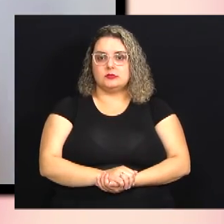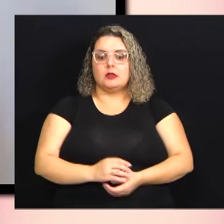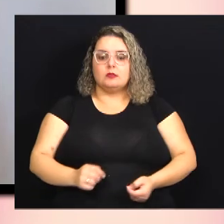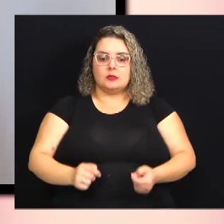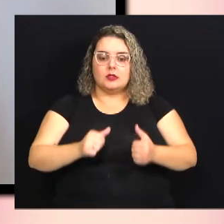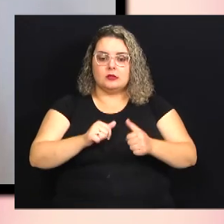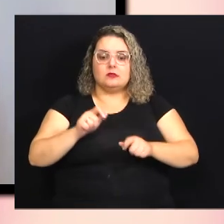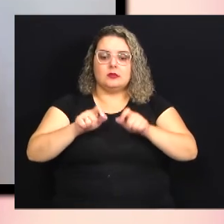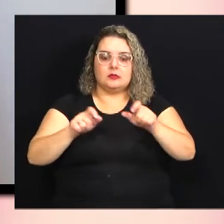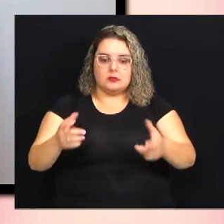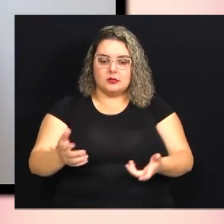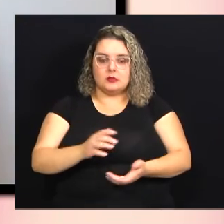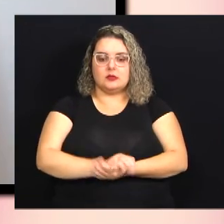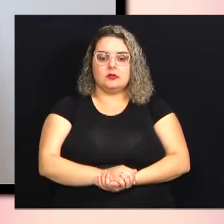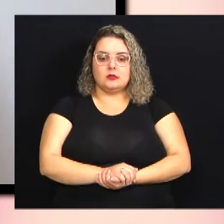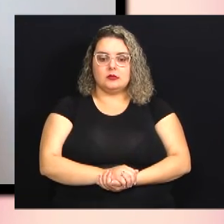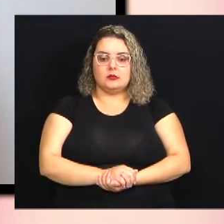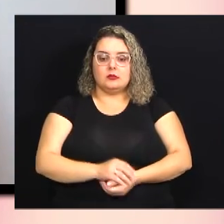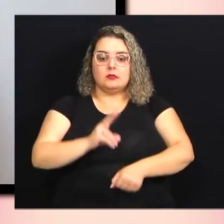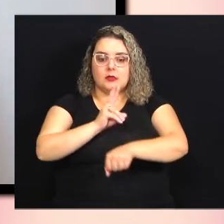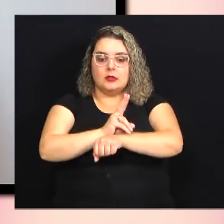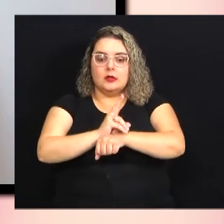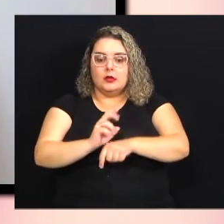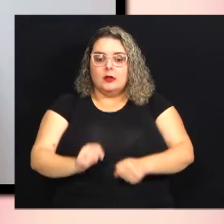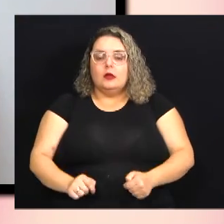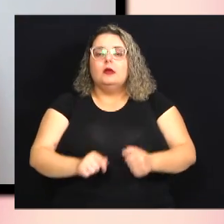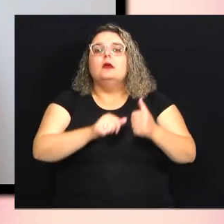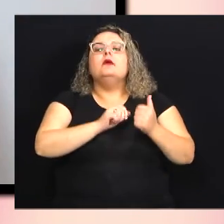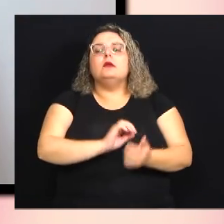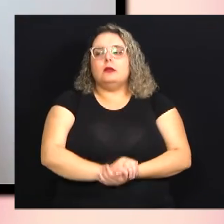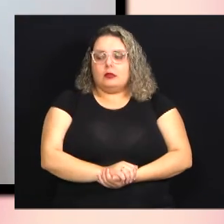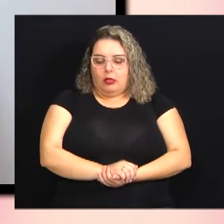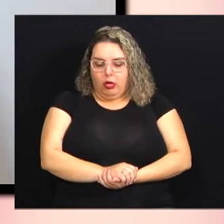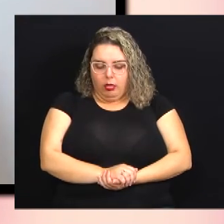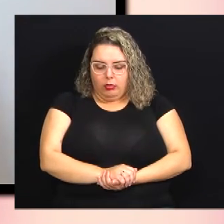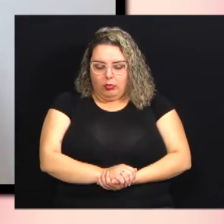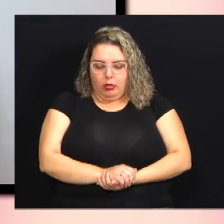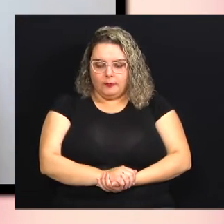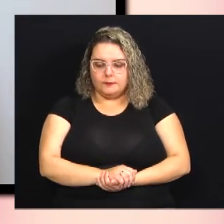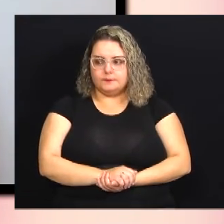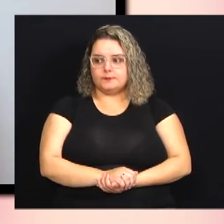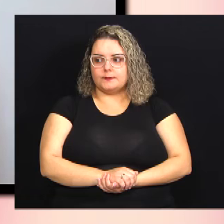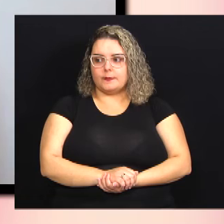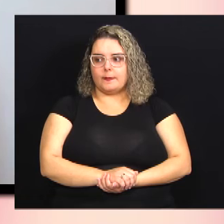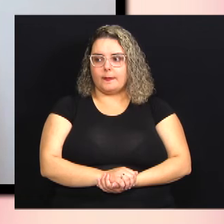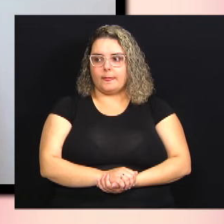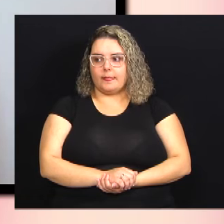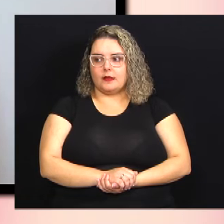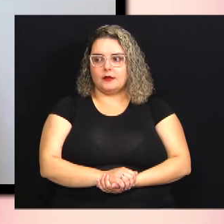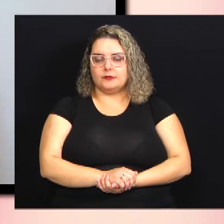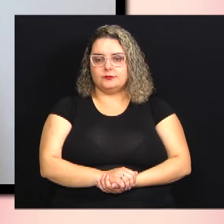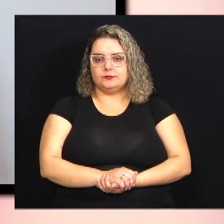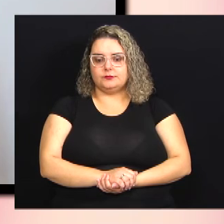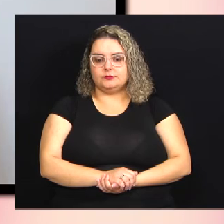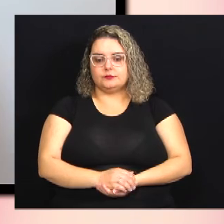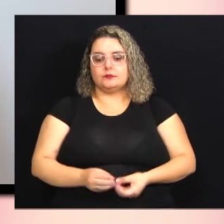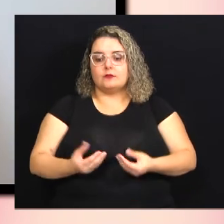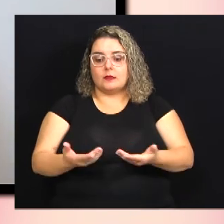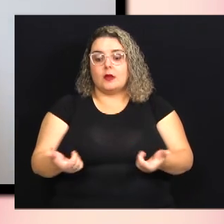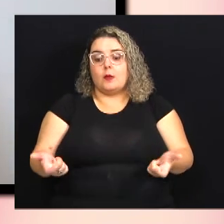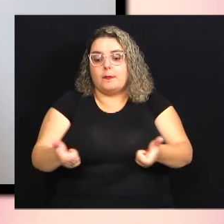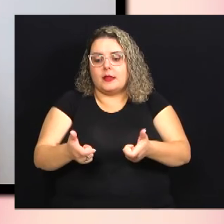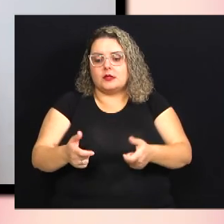vai favorecer a pessoa, vai favorecer o cuidador, né? A levar com